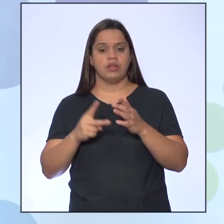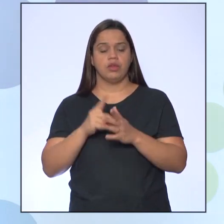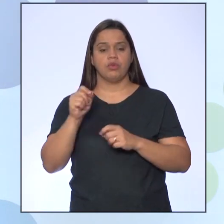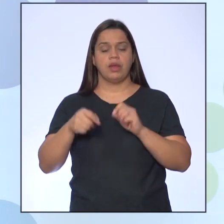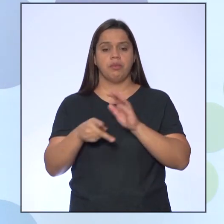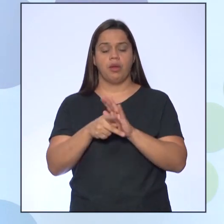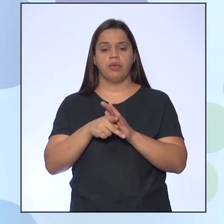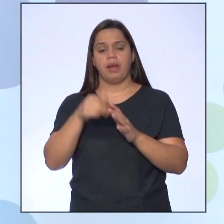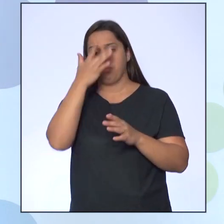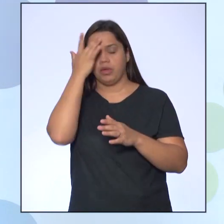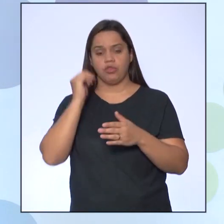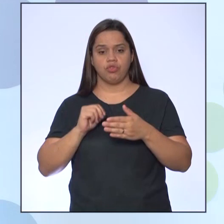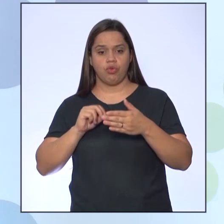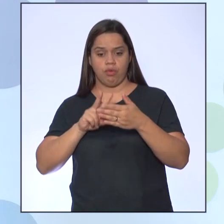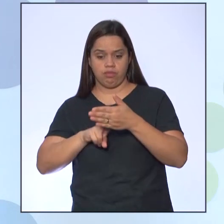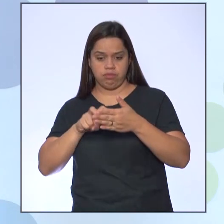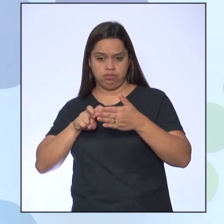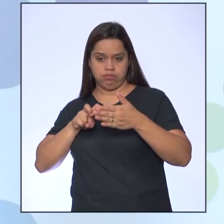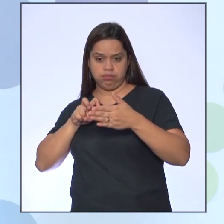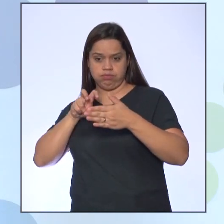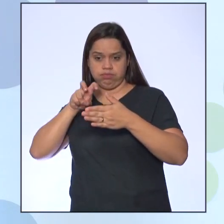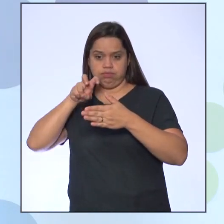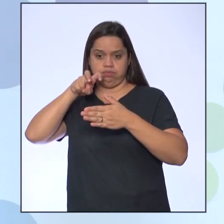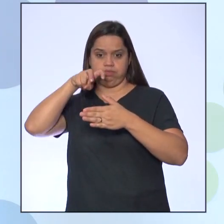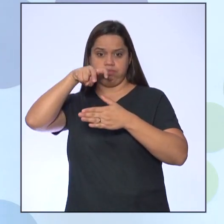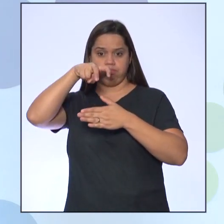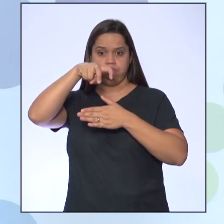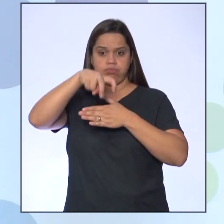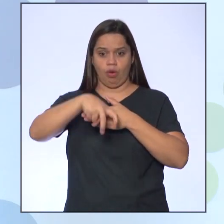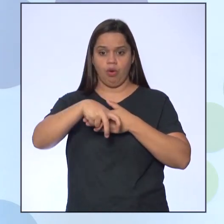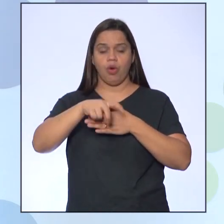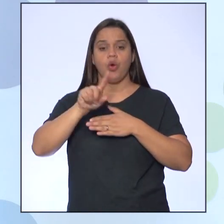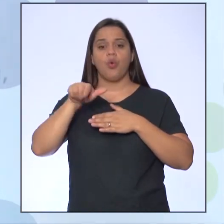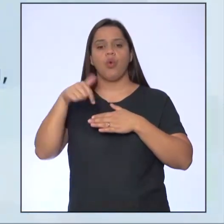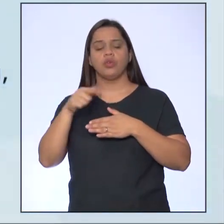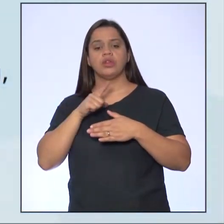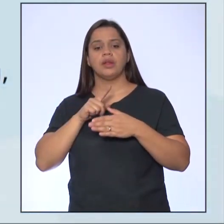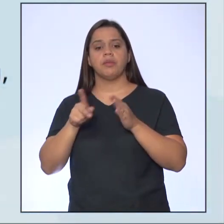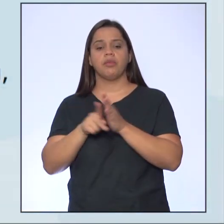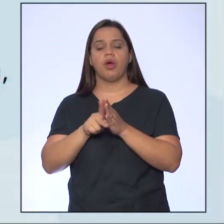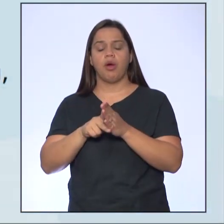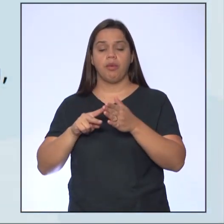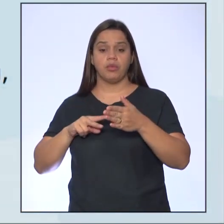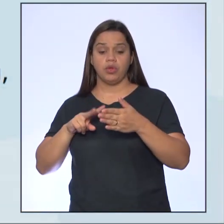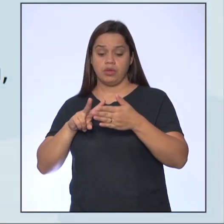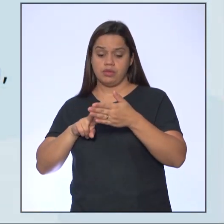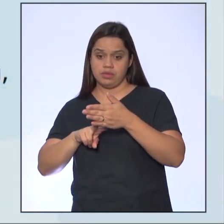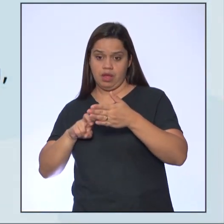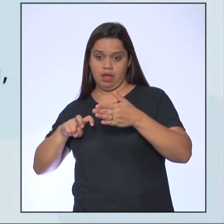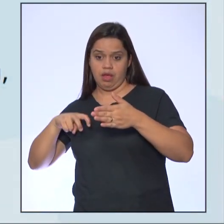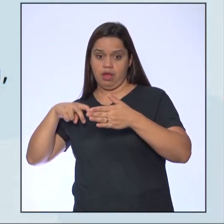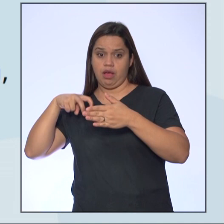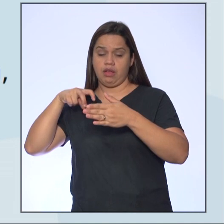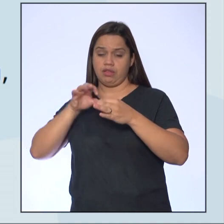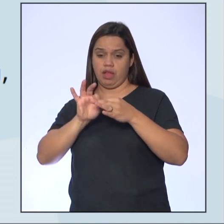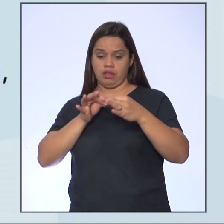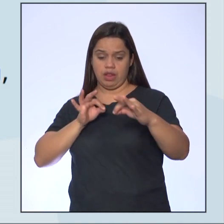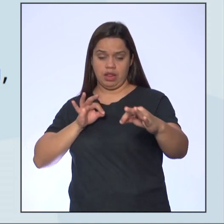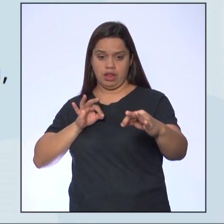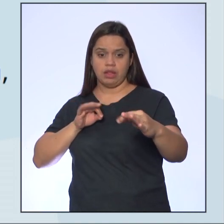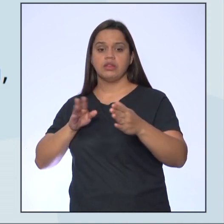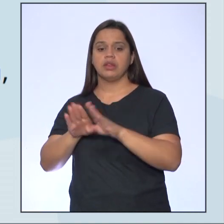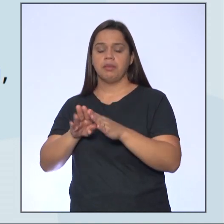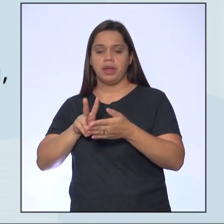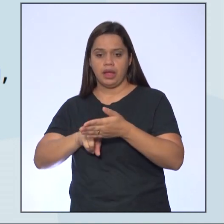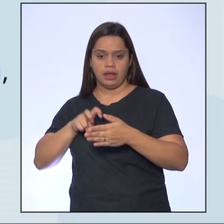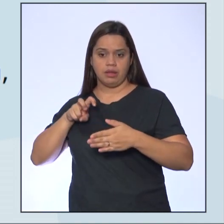do atletismo. E a sexta imagem, nós tínhamos uma pessoa realizando um salto à distância, que também é uma modalidade do atletismo,